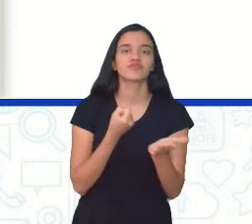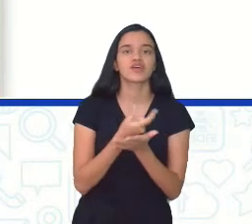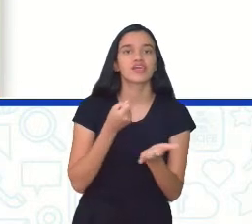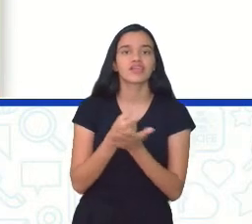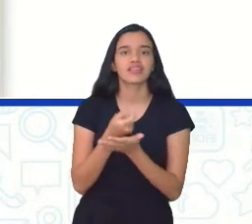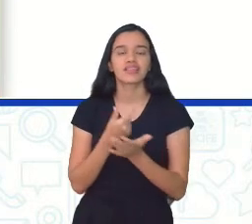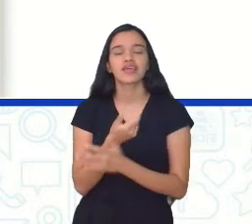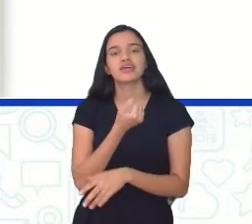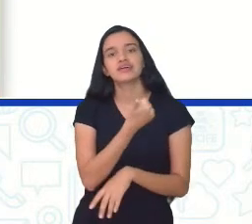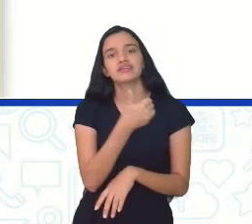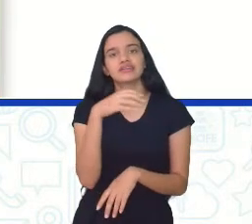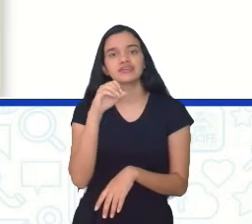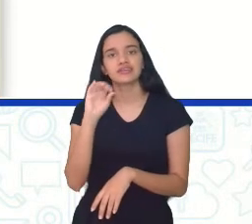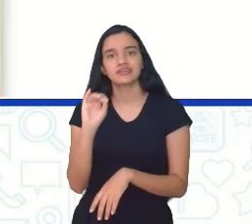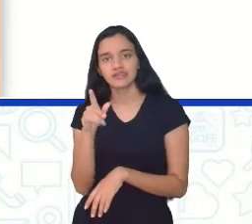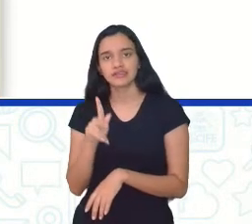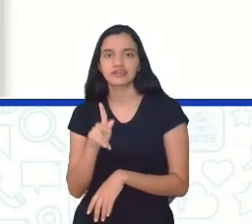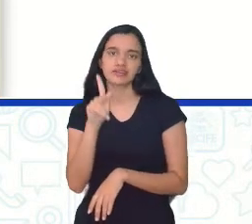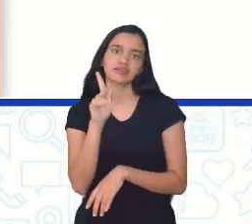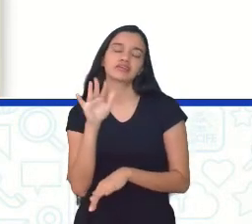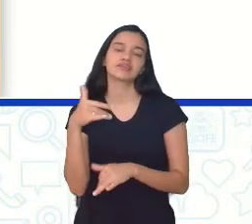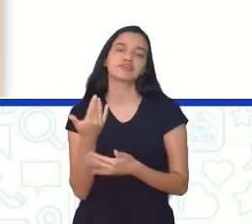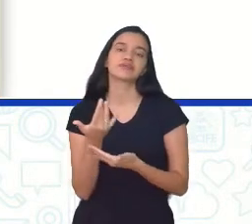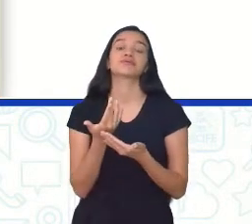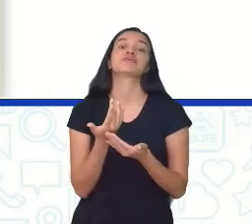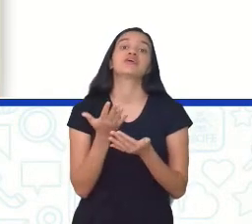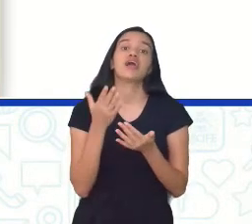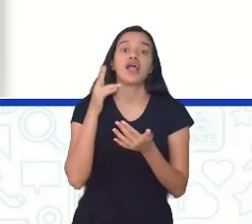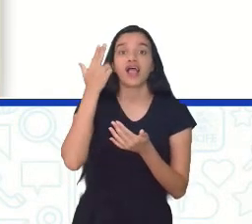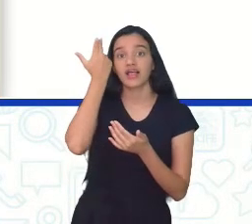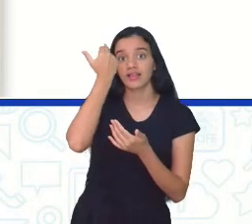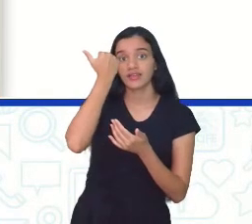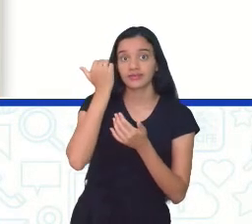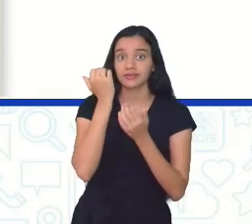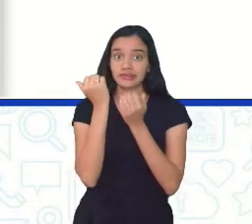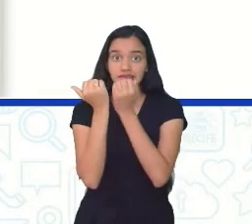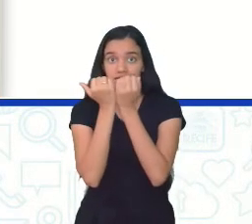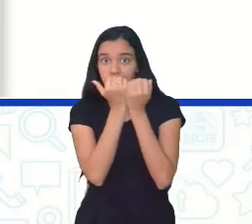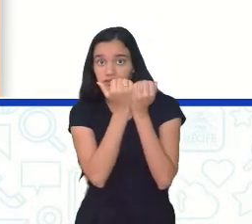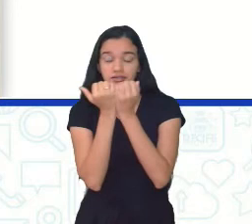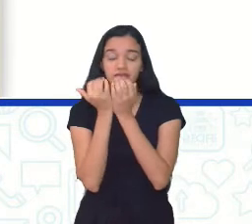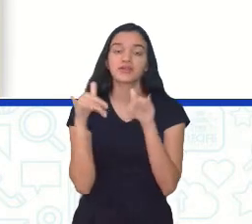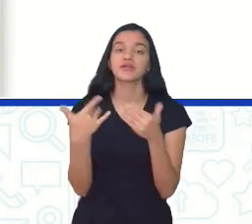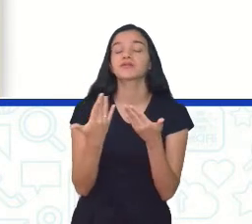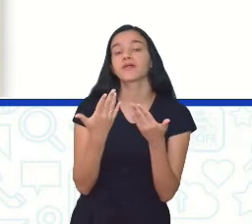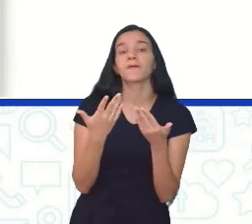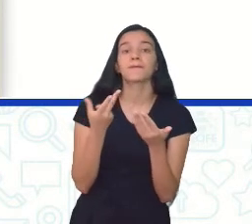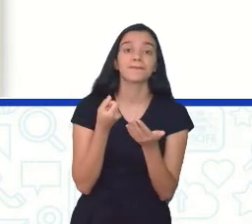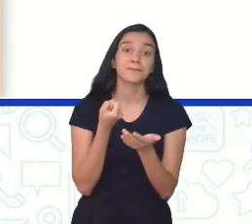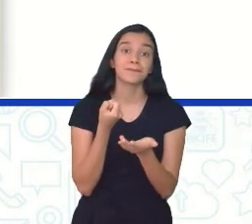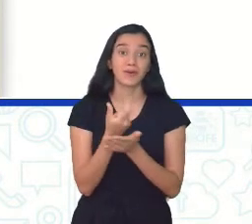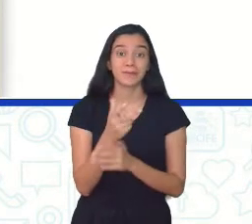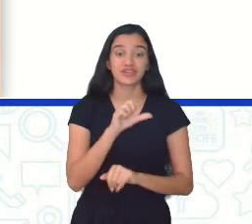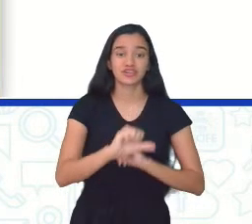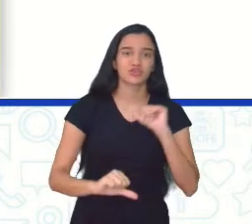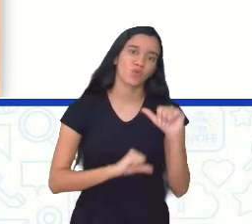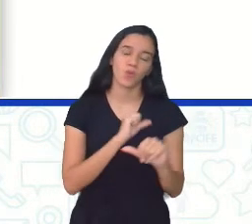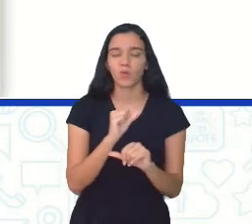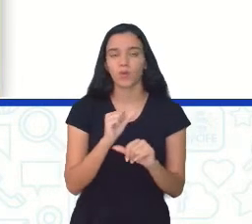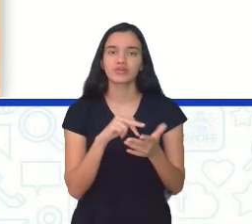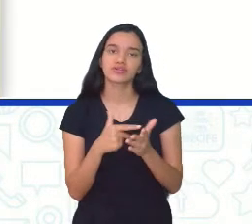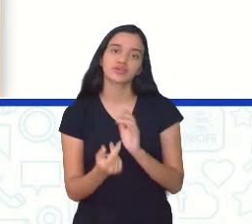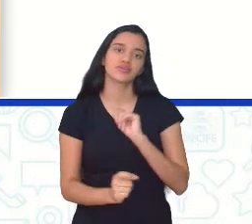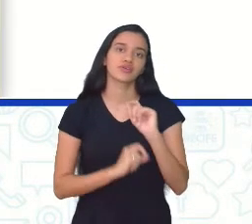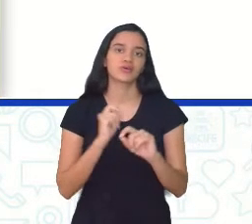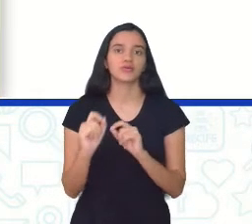100 quilos de cenoura e 120 quilos de tomate pelo preço trocado. Ou seja,